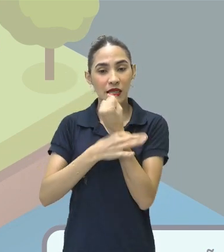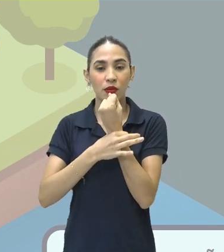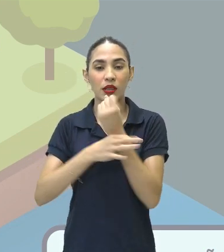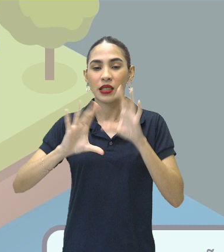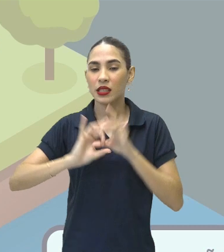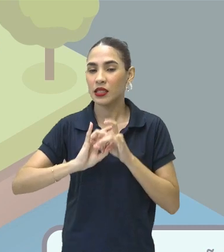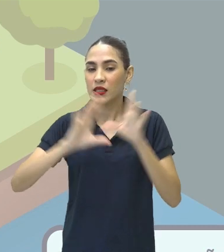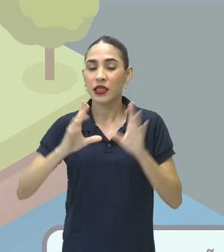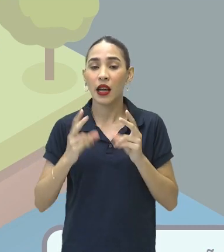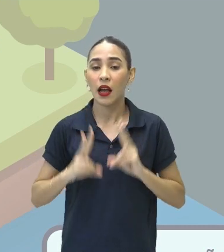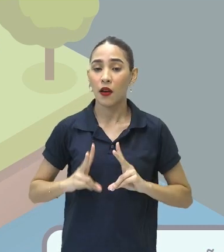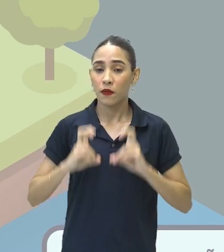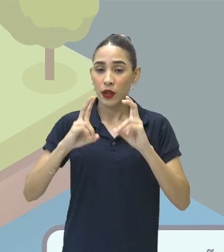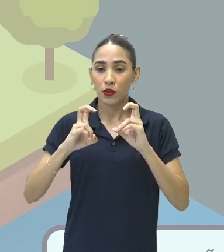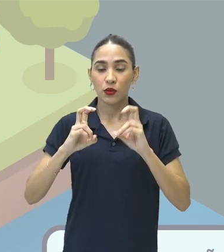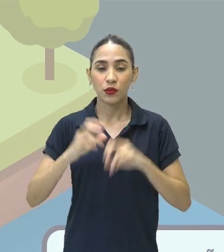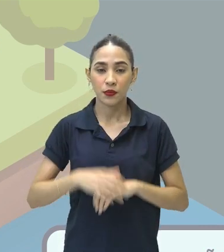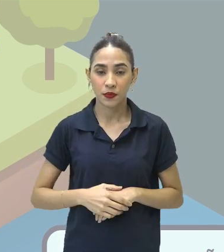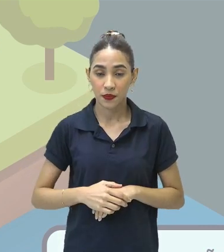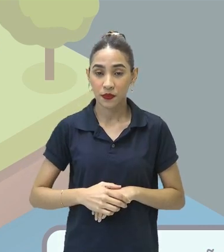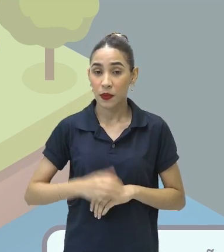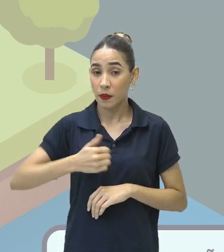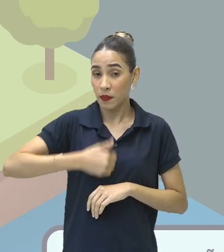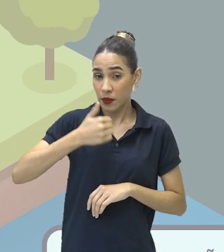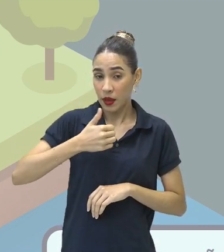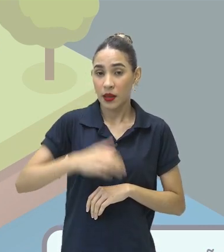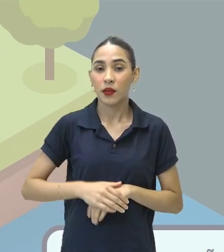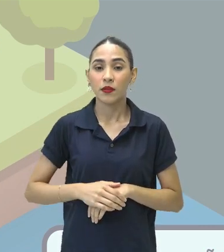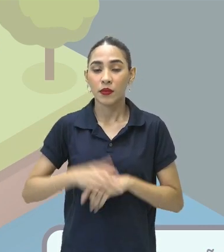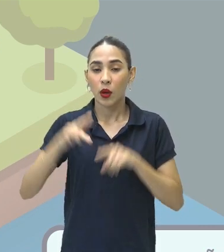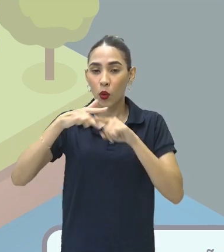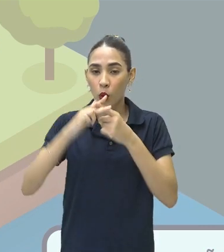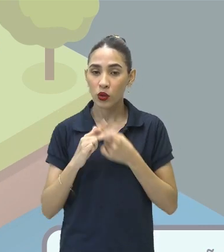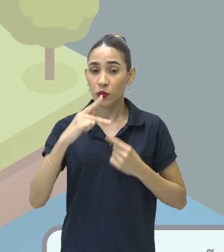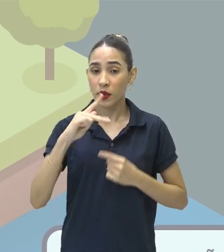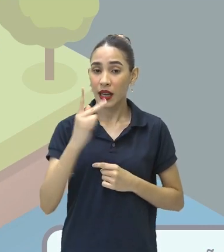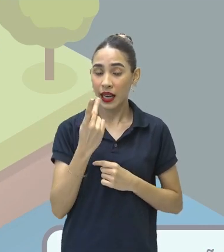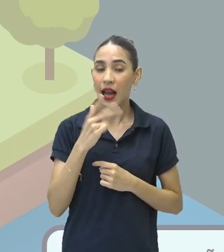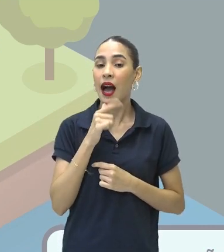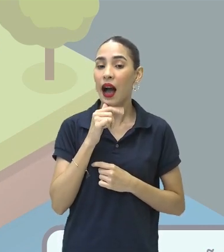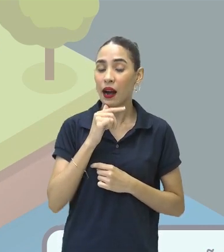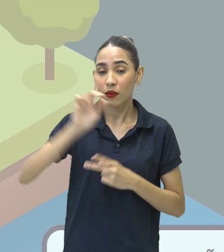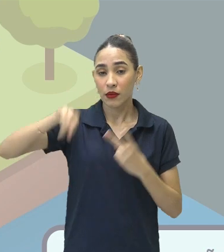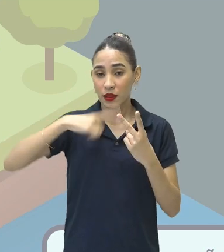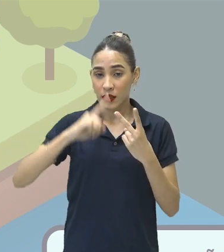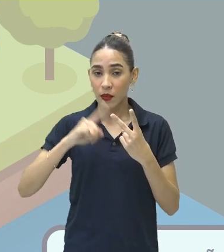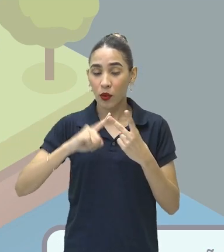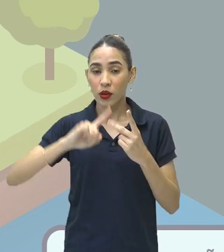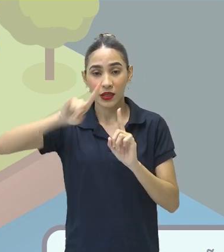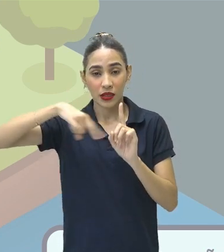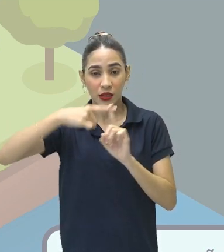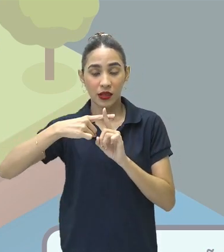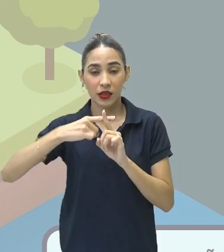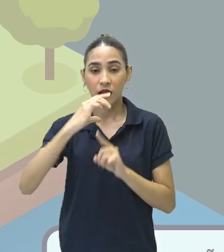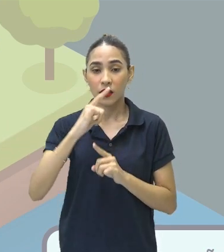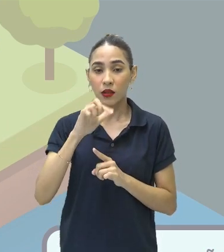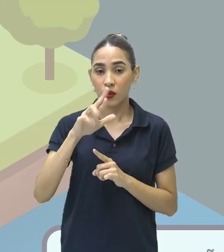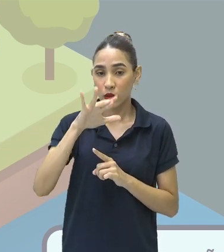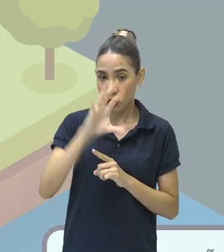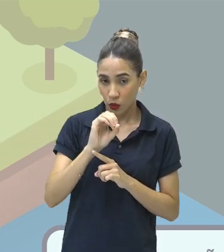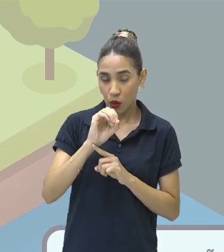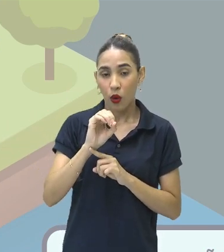eliminação de vírus e bactérias. Primeiro, corrige-se o pH da água. Depois, adiciona-se cloro ou